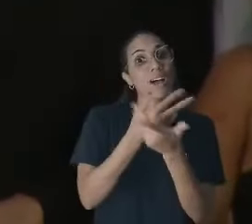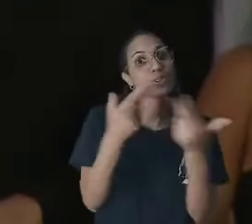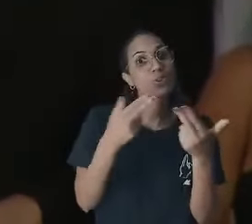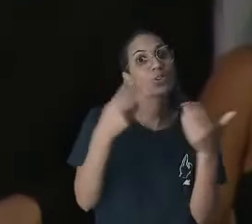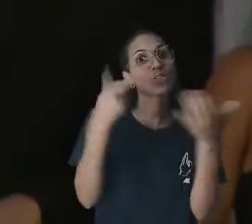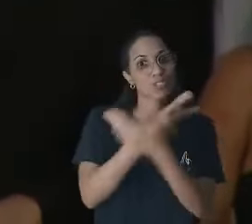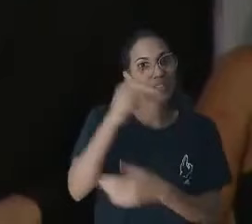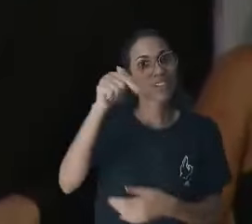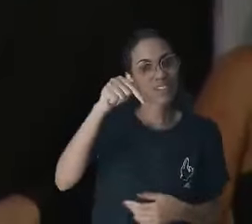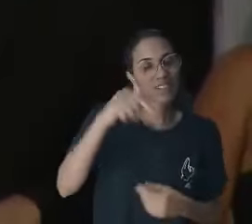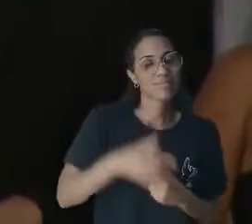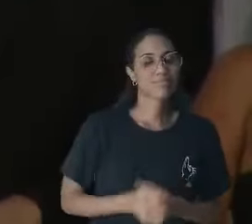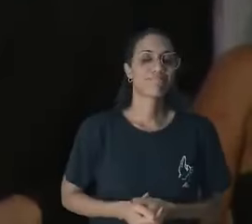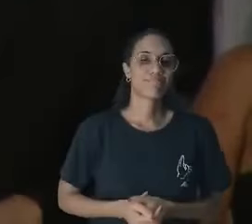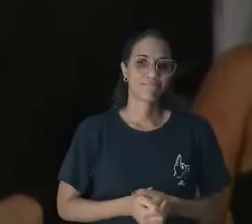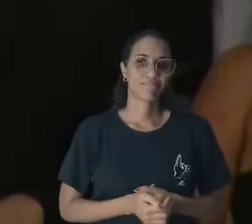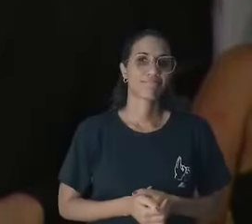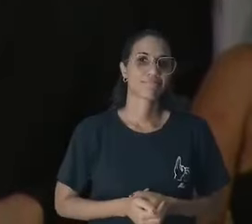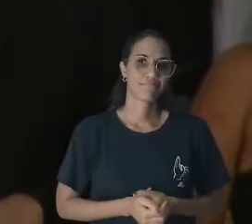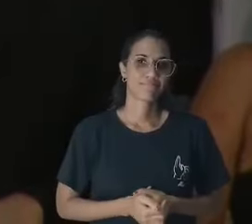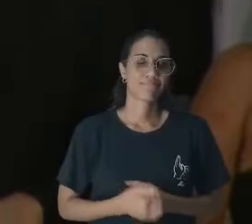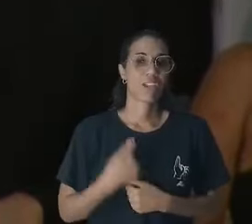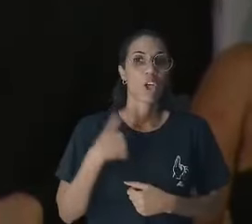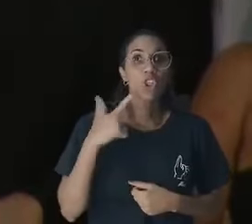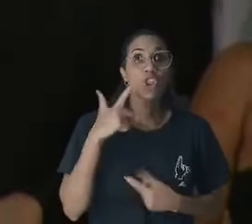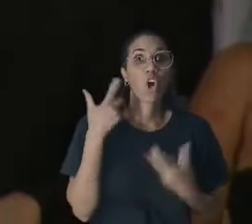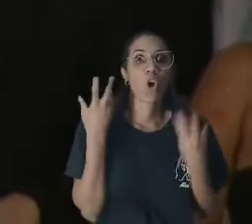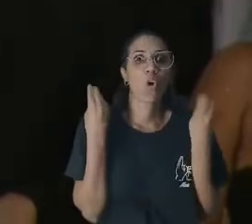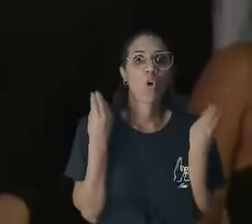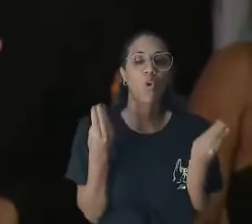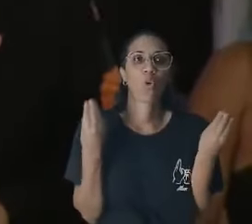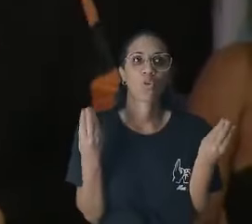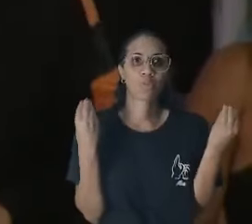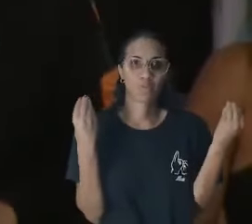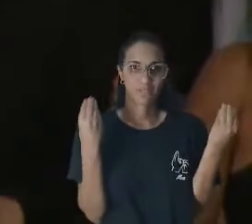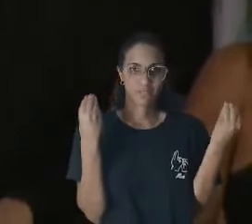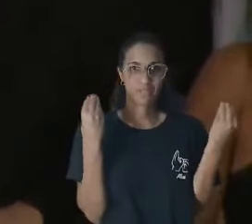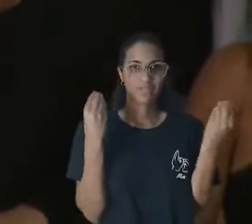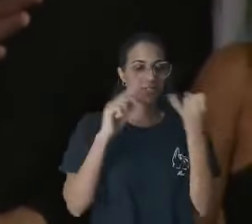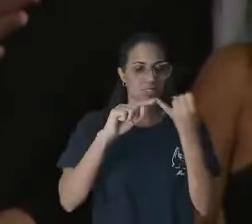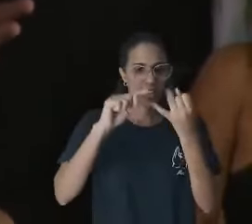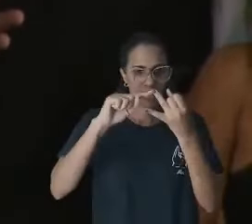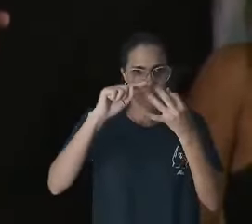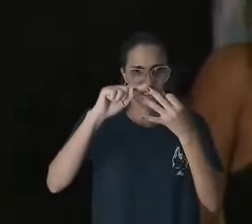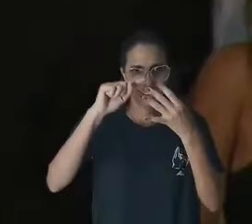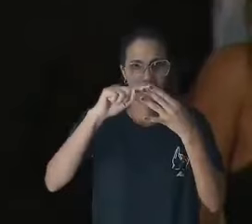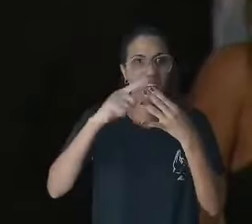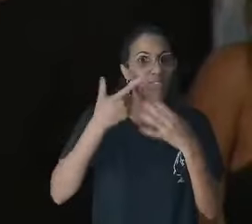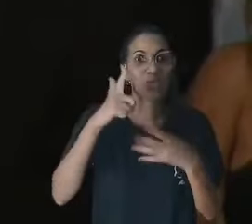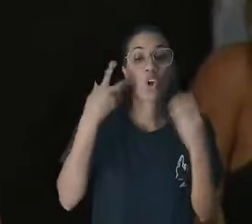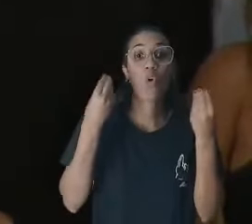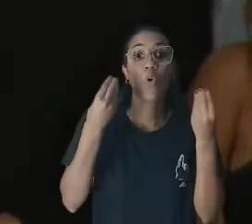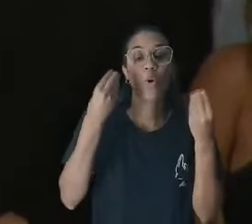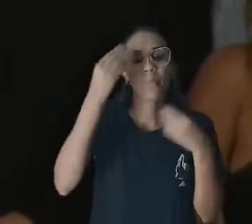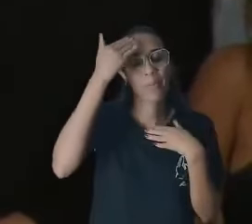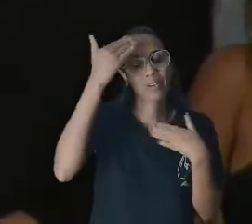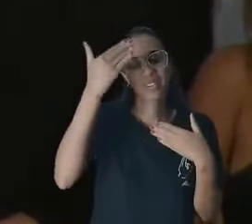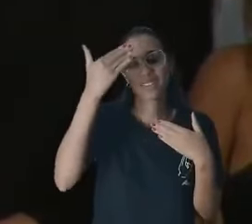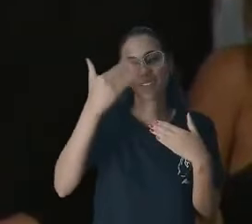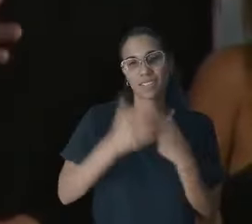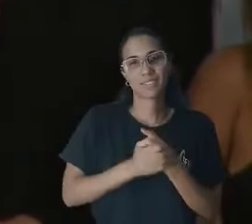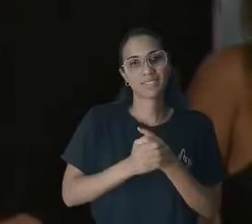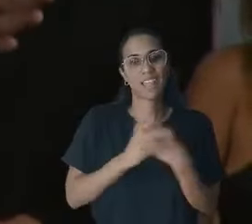aqui. Eu não tenho como mensurar, como medir, como agradecer